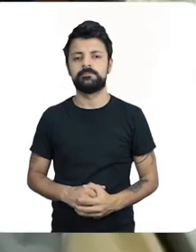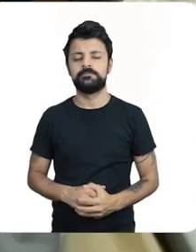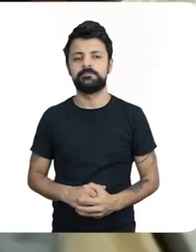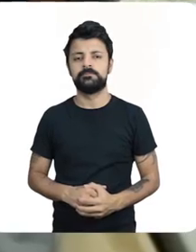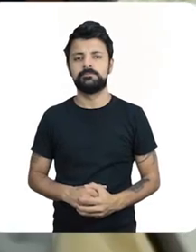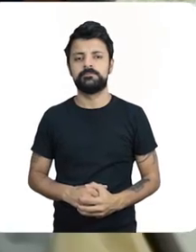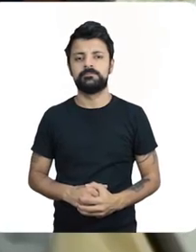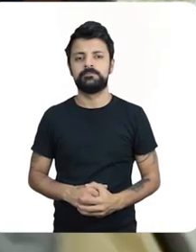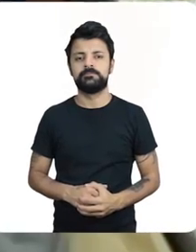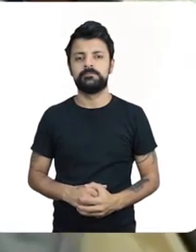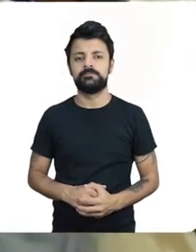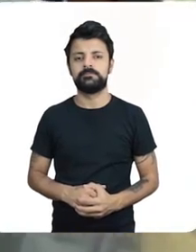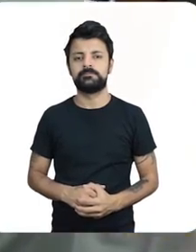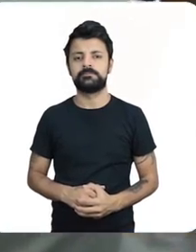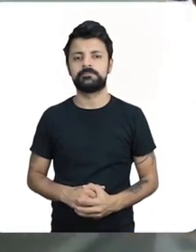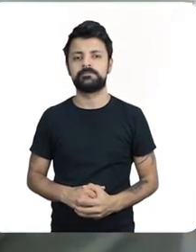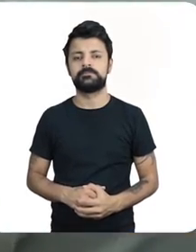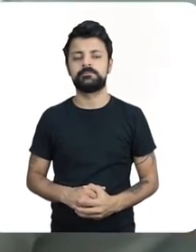álcool.ufprlitoral@gmail.com.